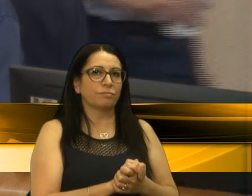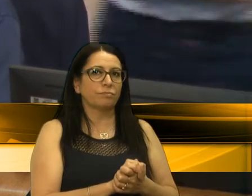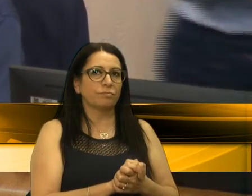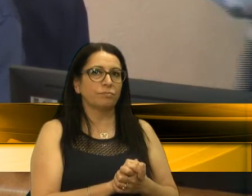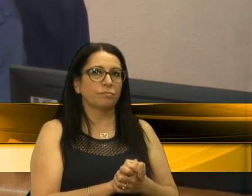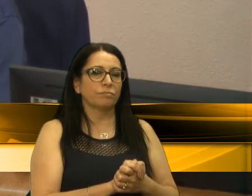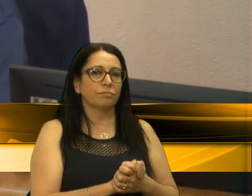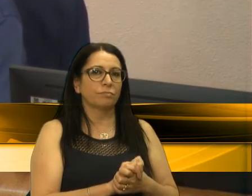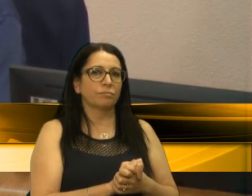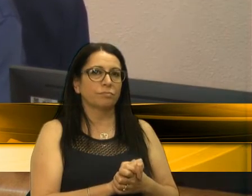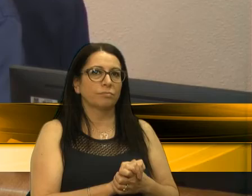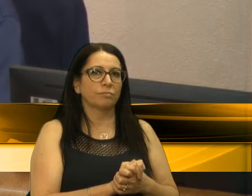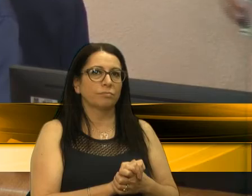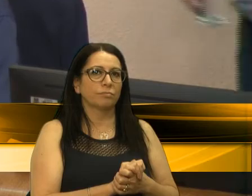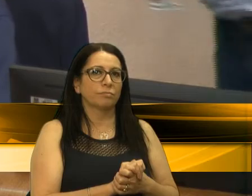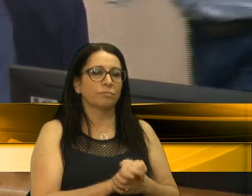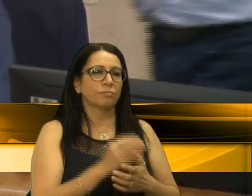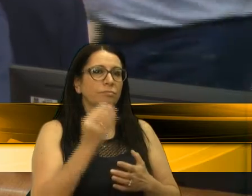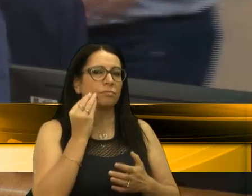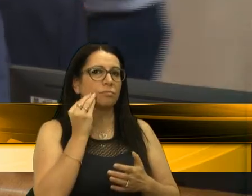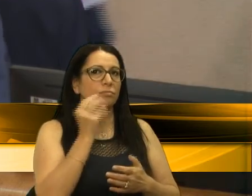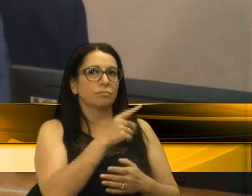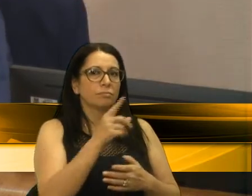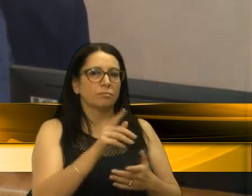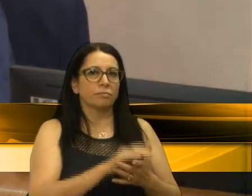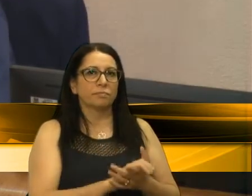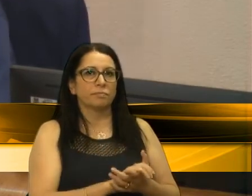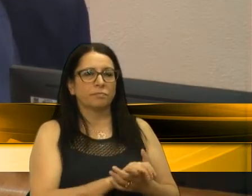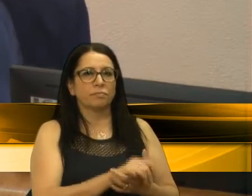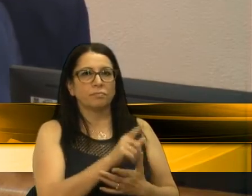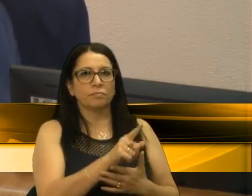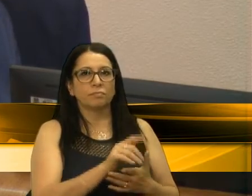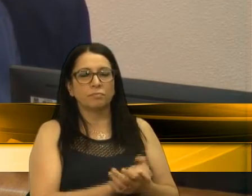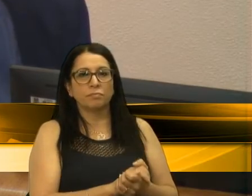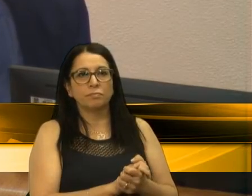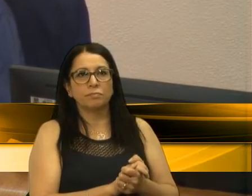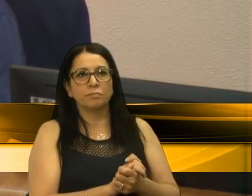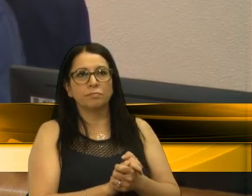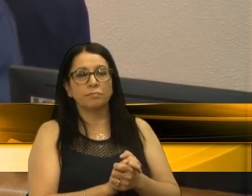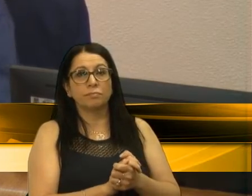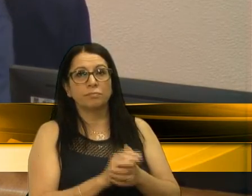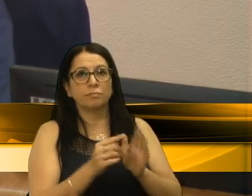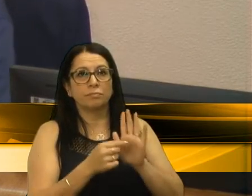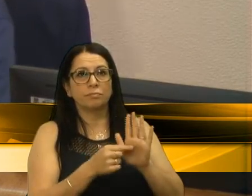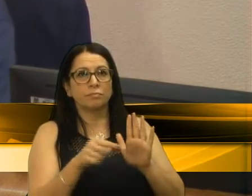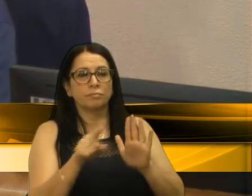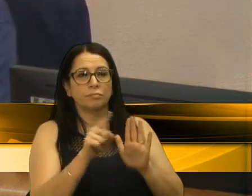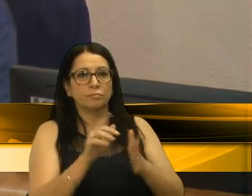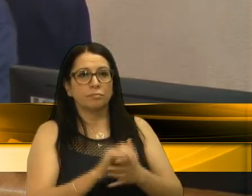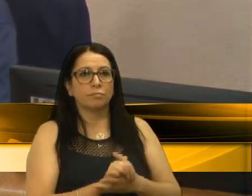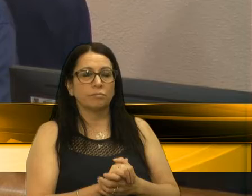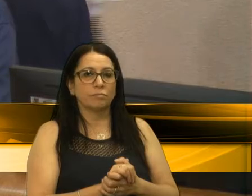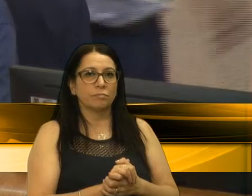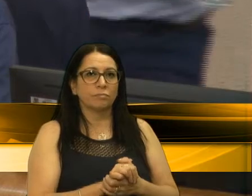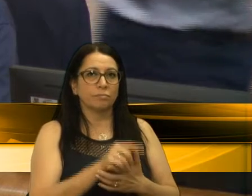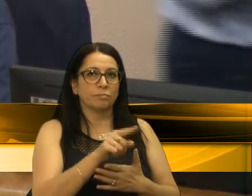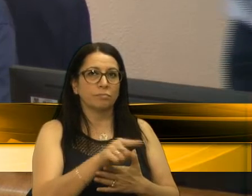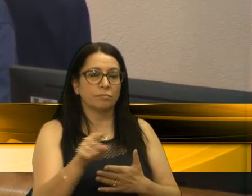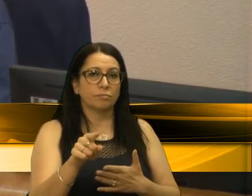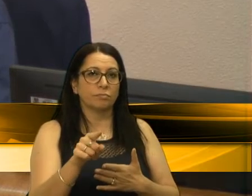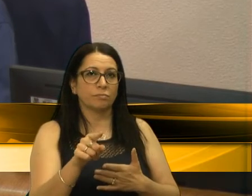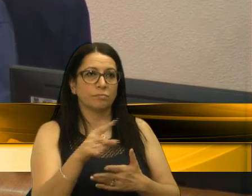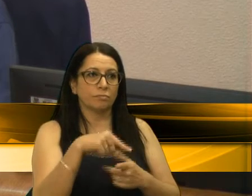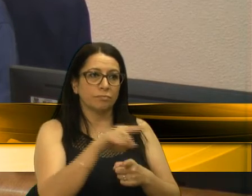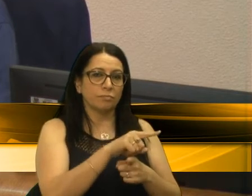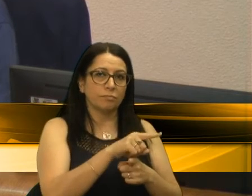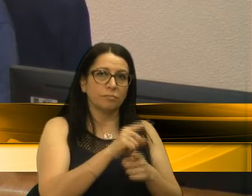Doutora Cássia Kuhn, em relação à bênção dos freios capuchinhos, eu gostaria que o senhor nos explicasse sobre desde a solicitação, se também foi para a sua pasta, se